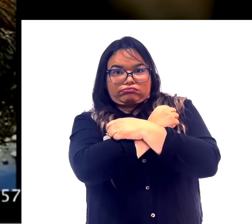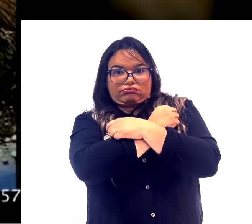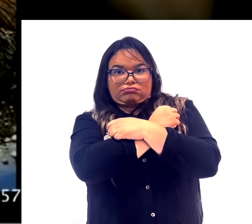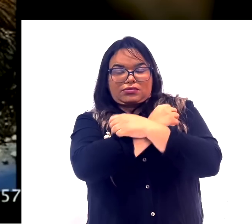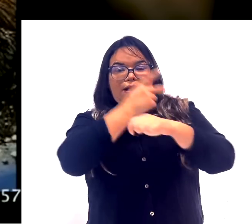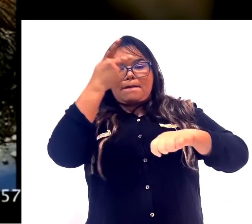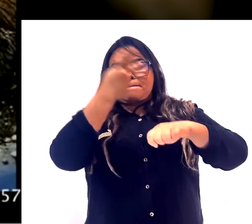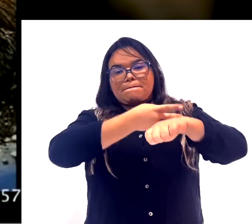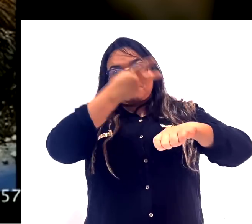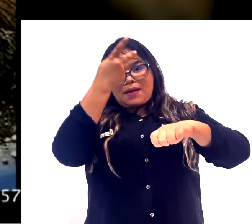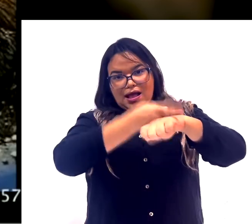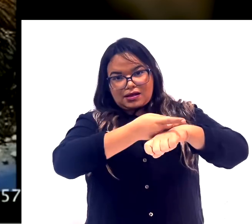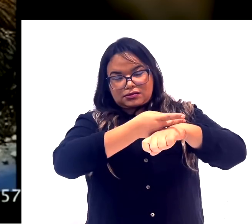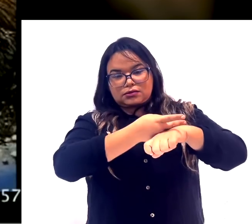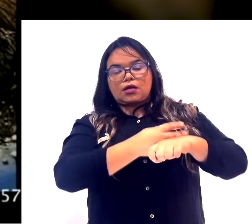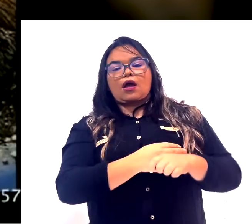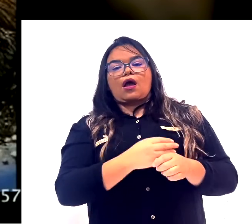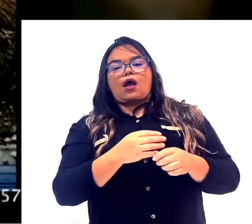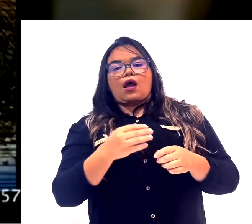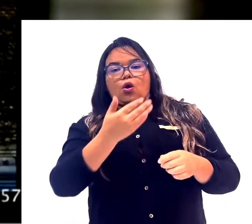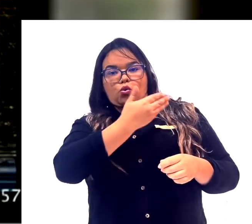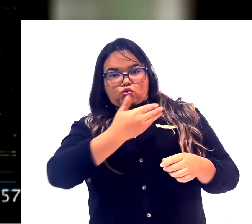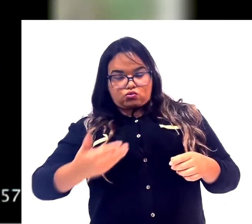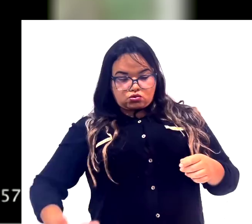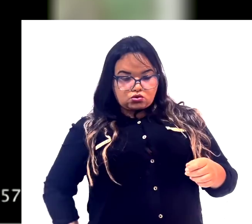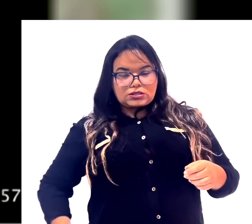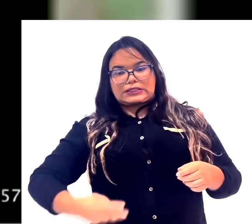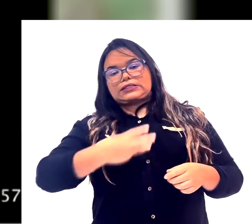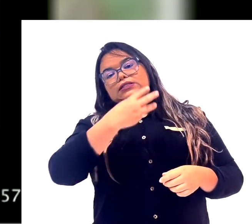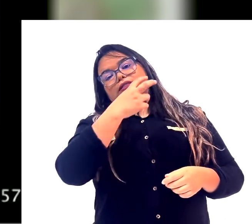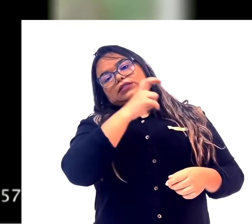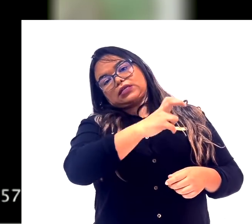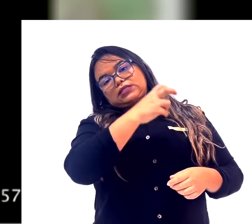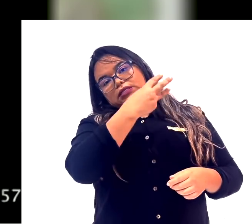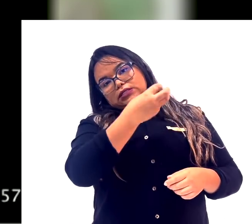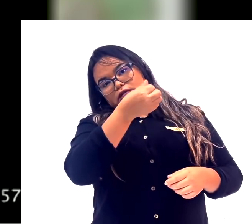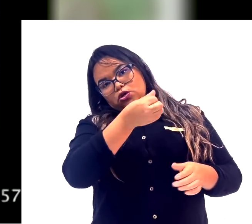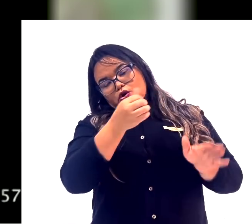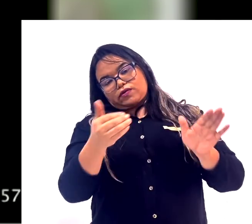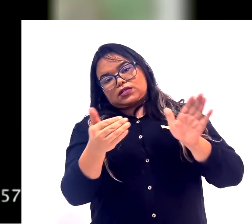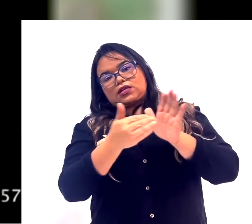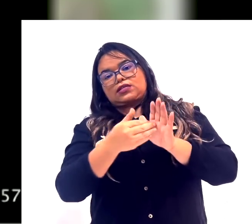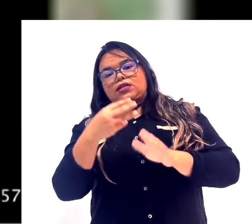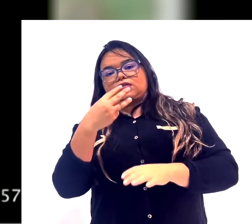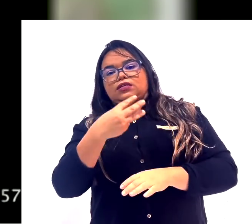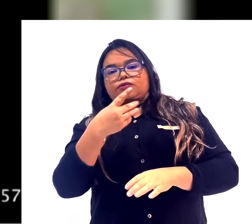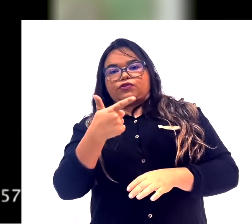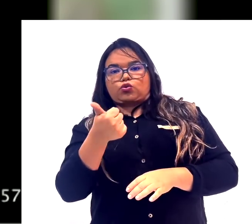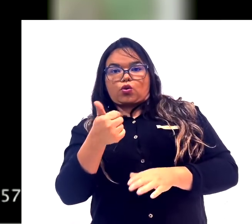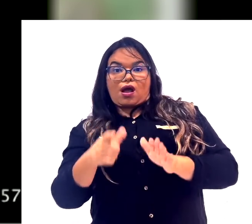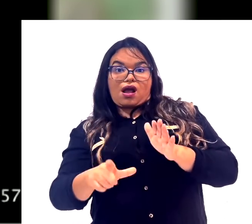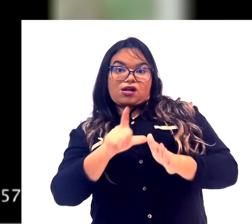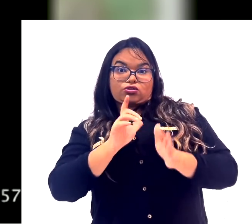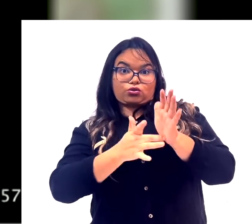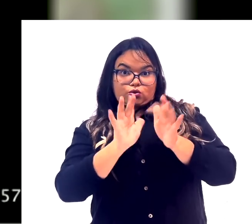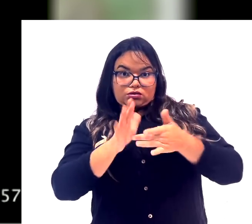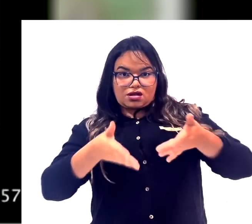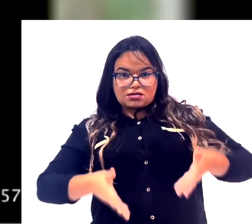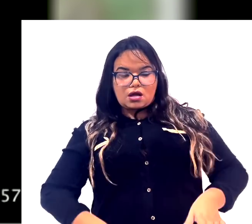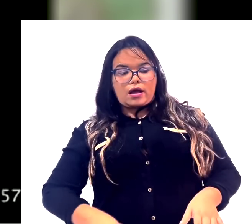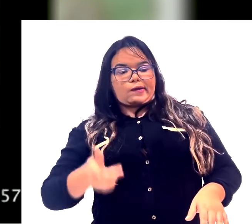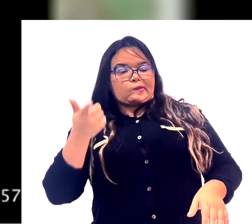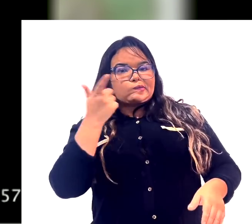de 539 a 331 a.C. E aqui, nas conquistas que fizeram,